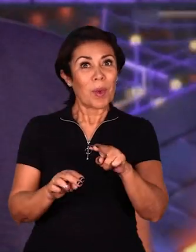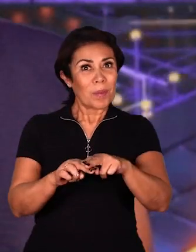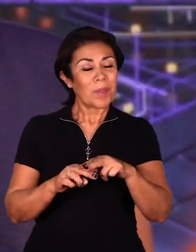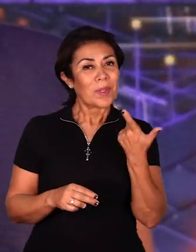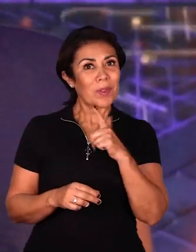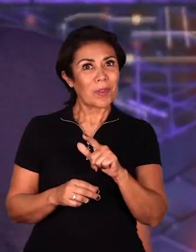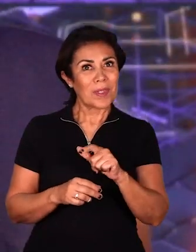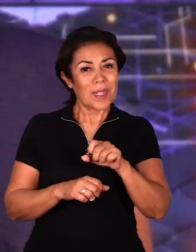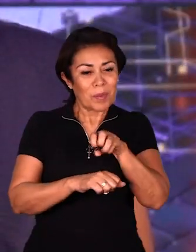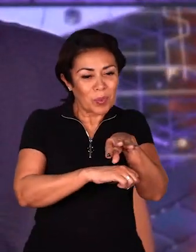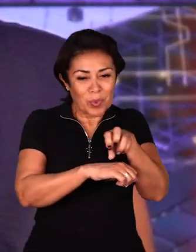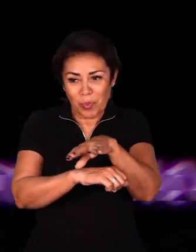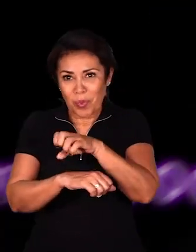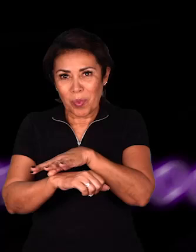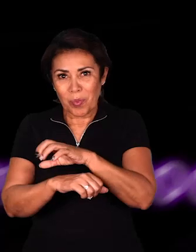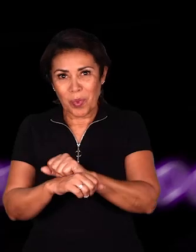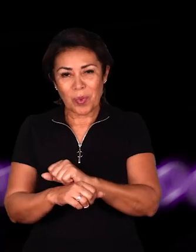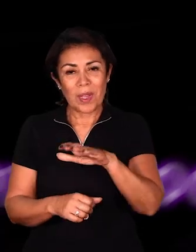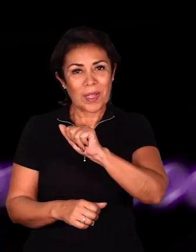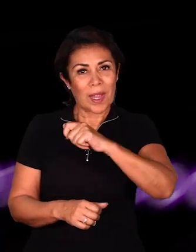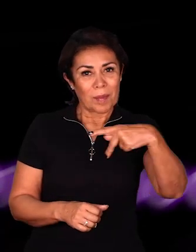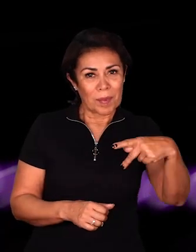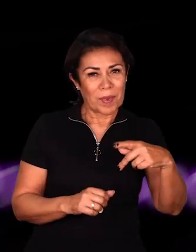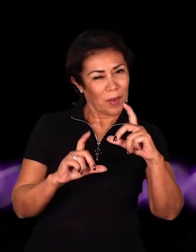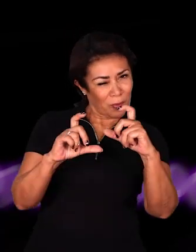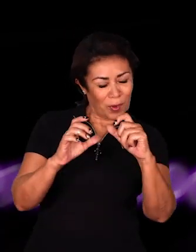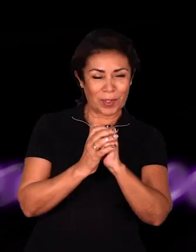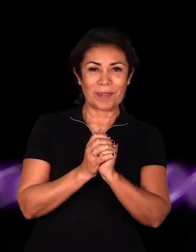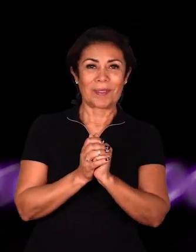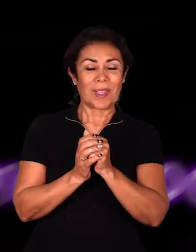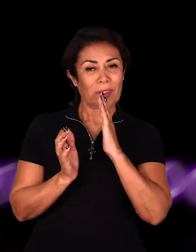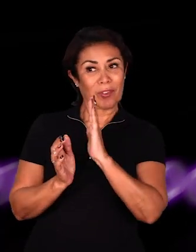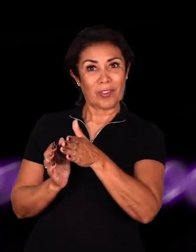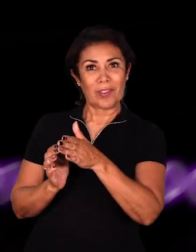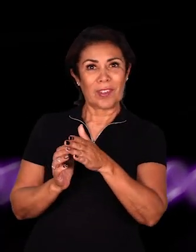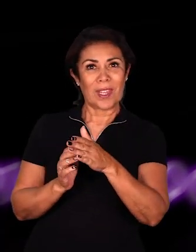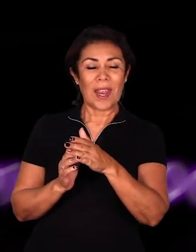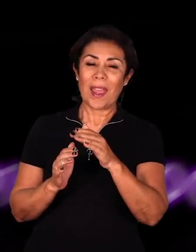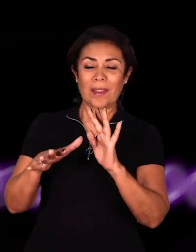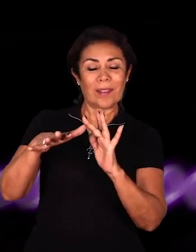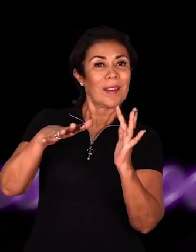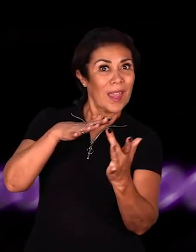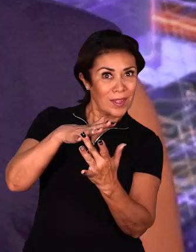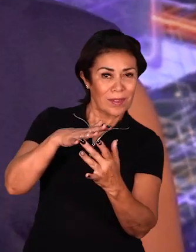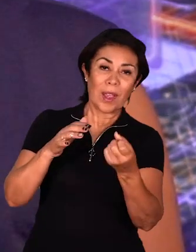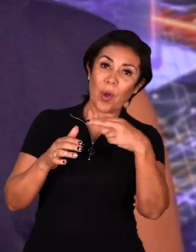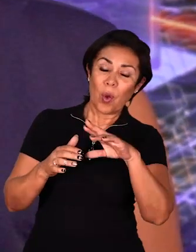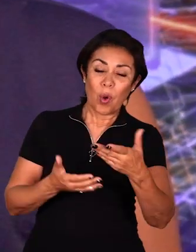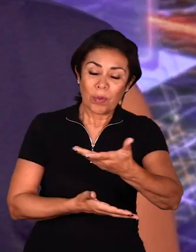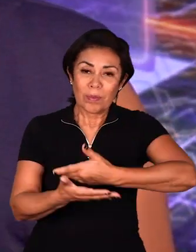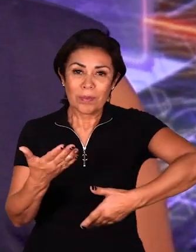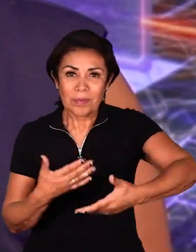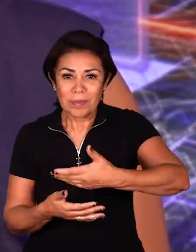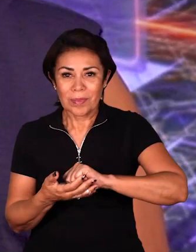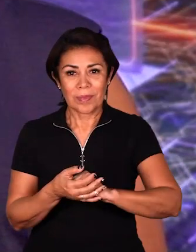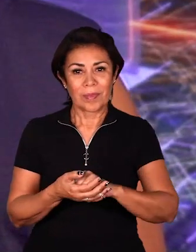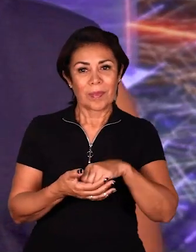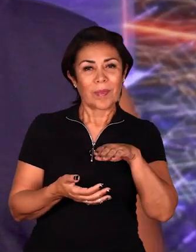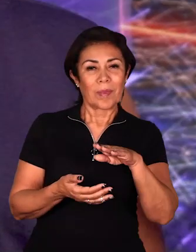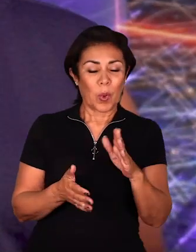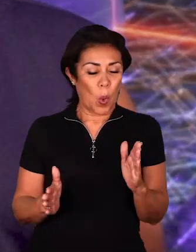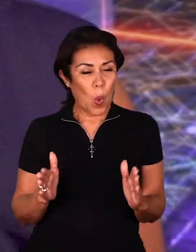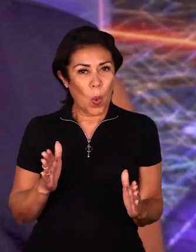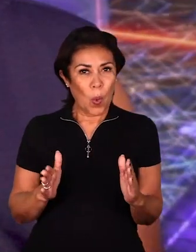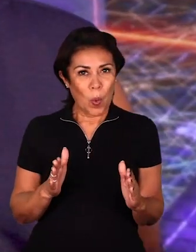nós conseguimos rapidamente compartilhar conteúdos de um aplicativo de edição de fotos diretamente para uma rede social. Ou, por exemplo, interagir com